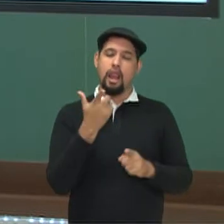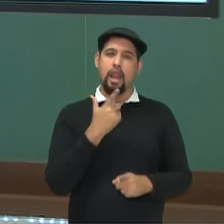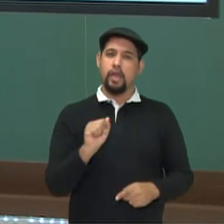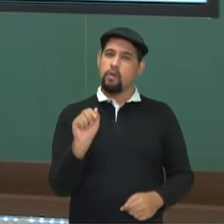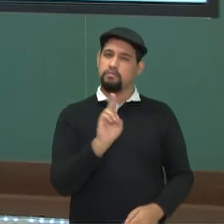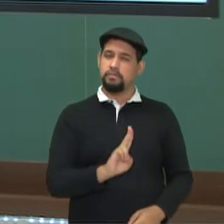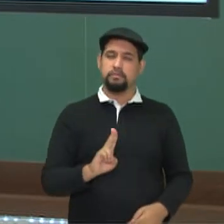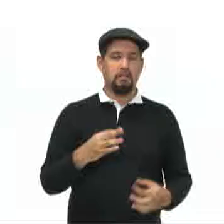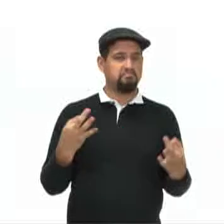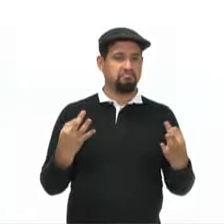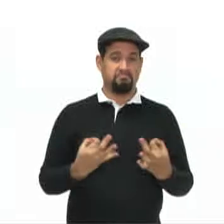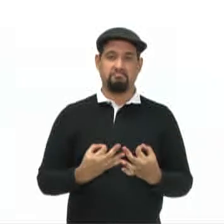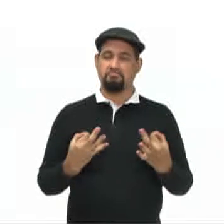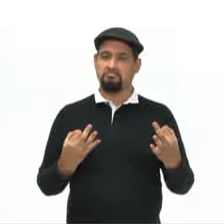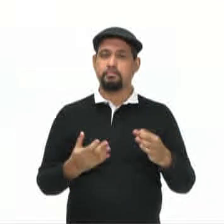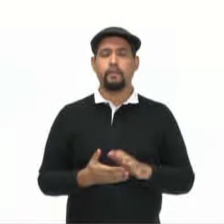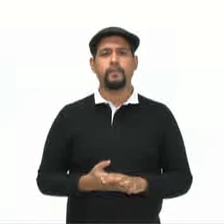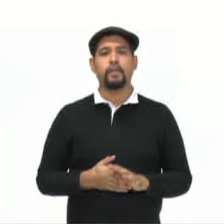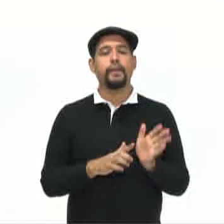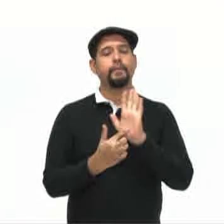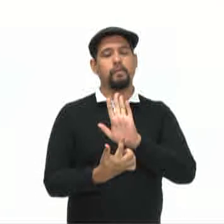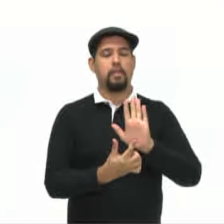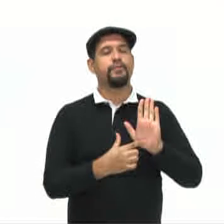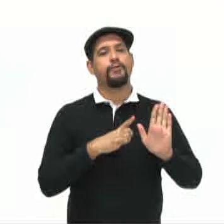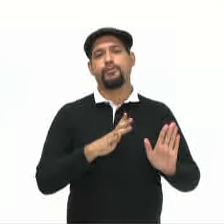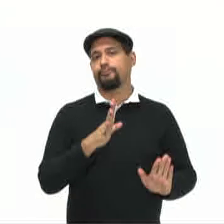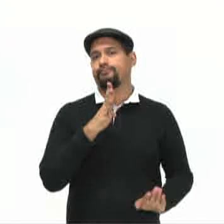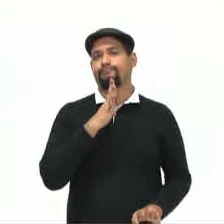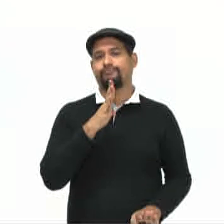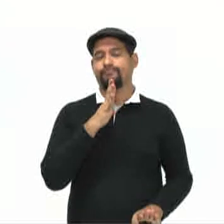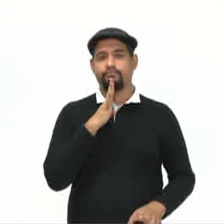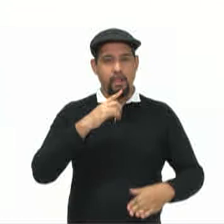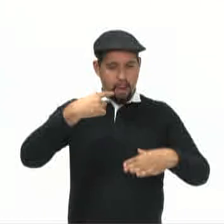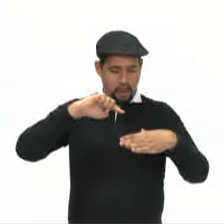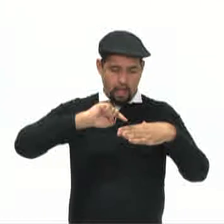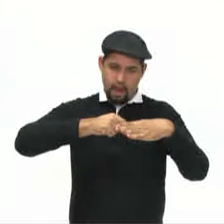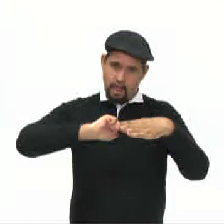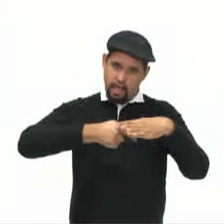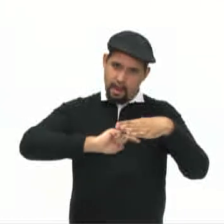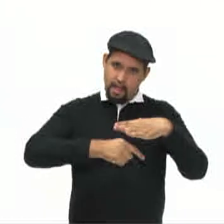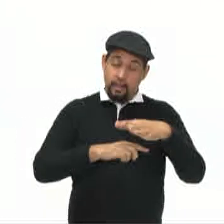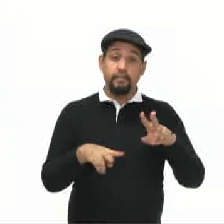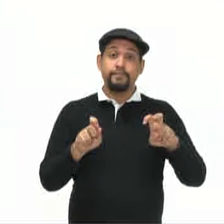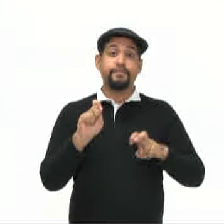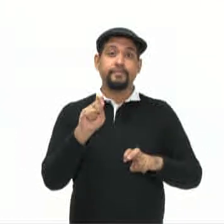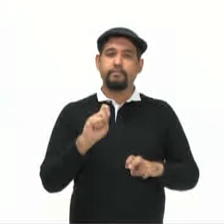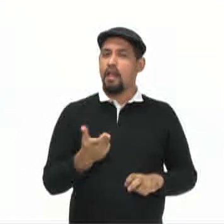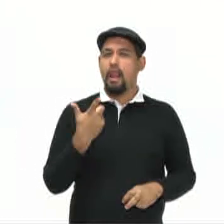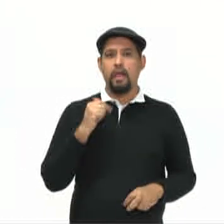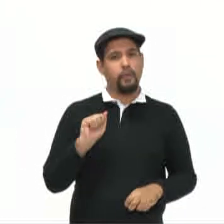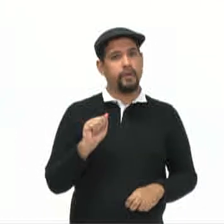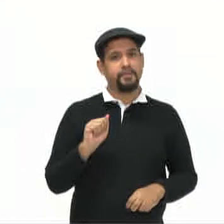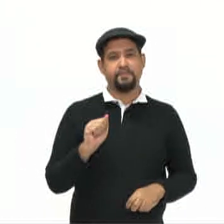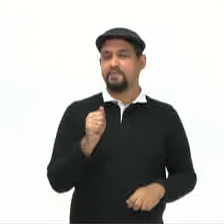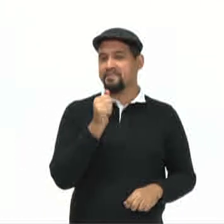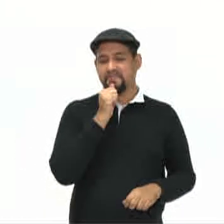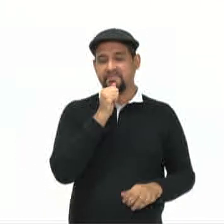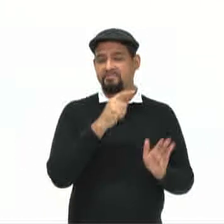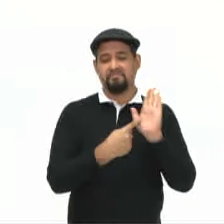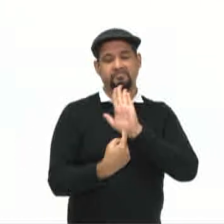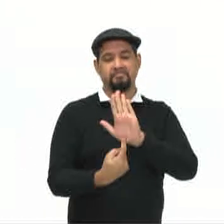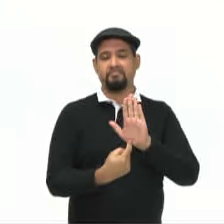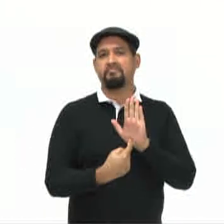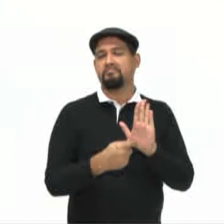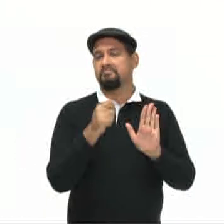aqui. Mostrando assim que tem um conhecimento mais aprofundado sobre a língua. E não o demonstra